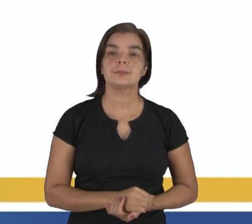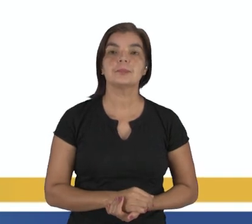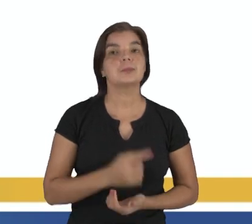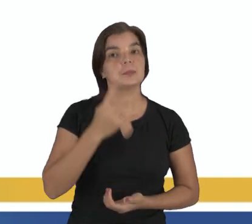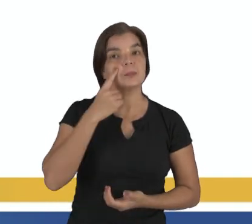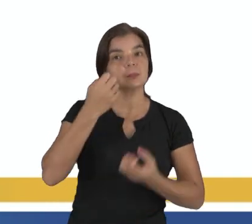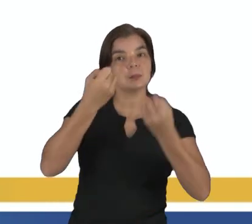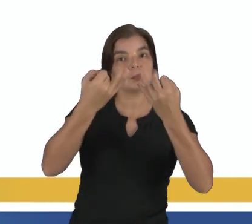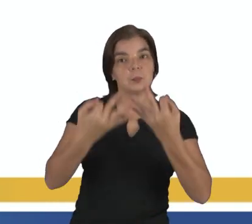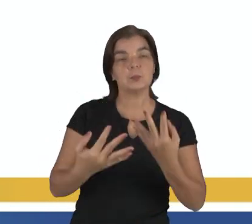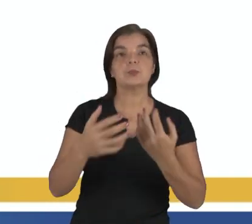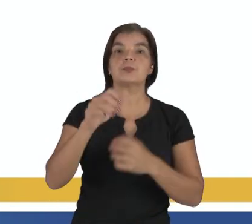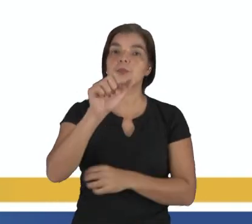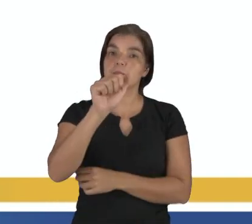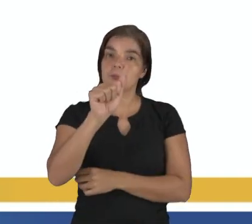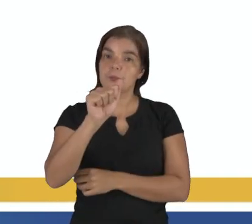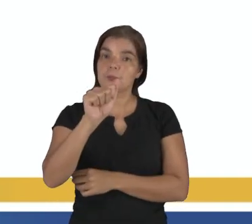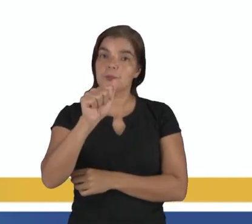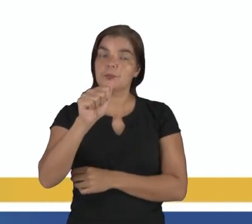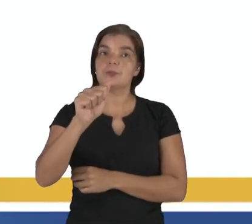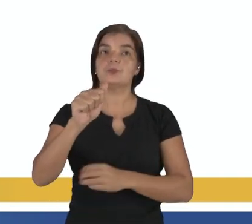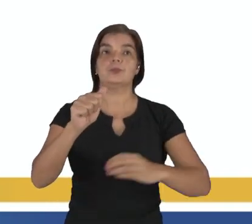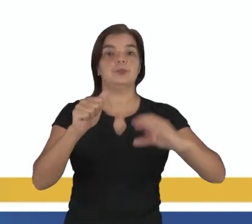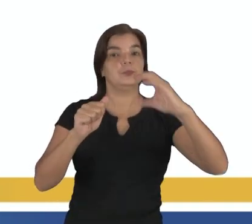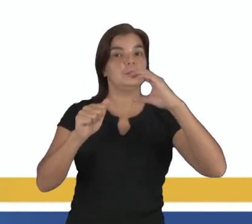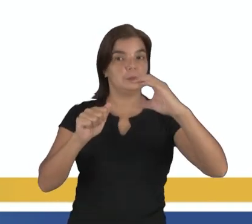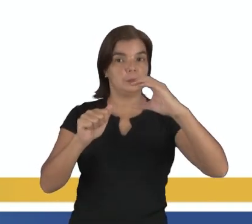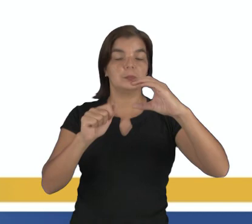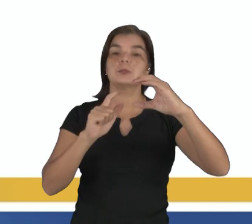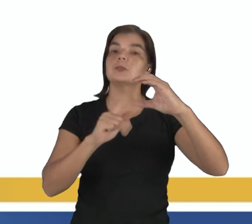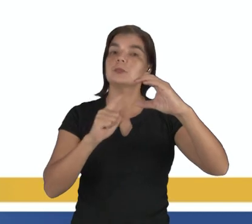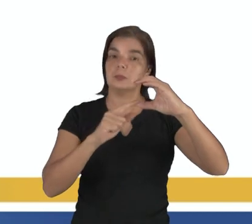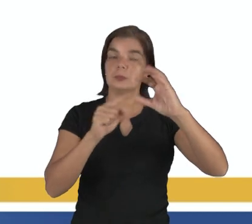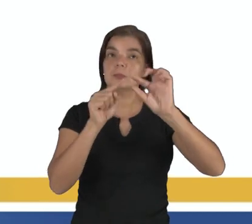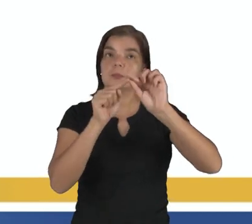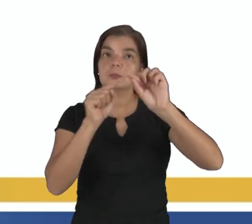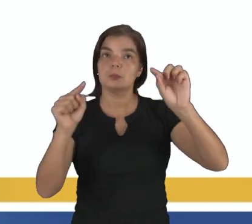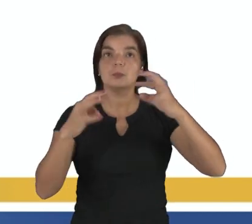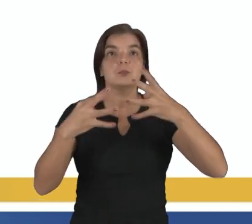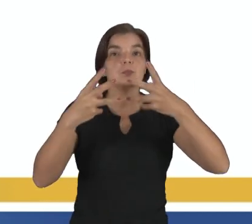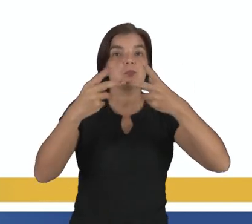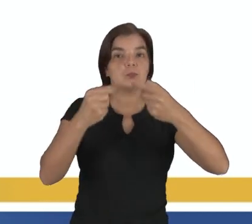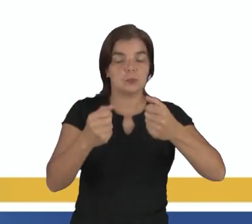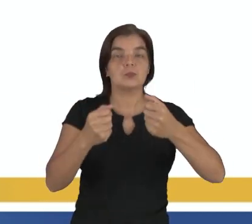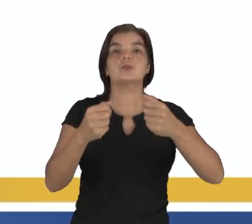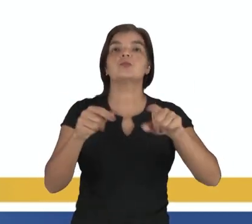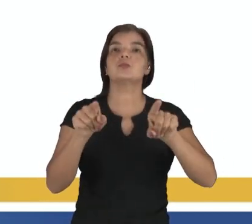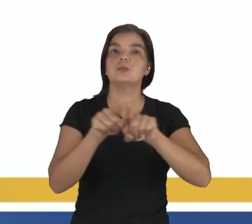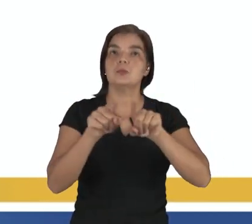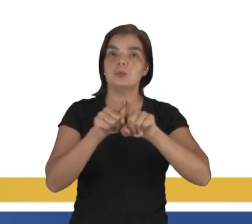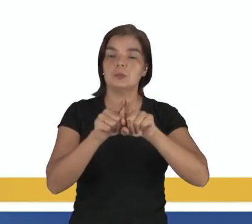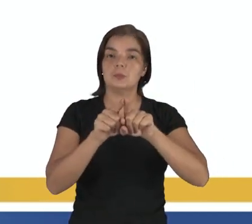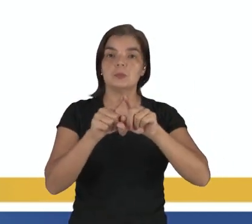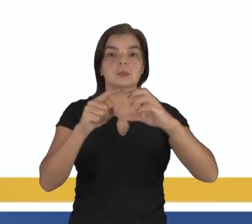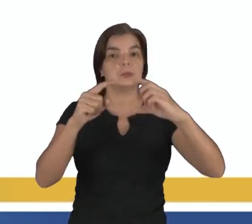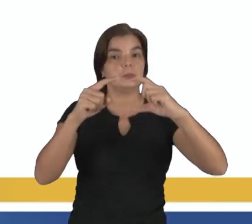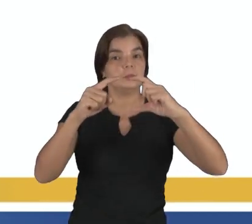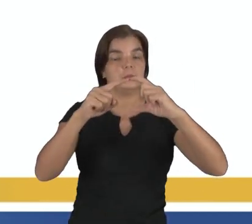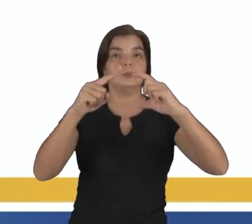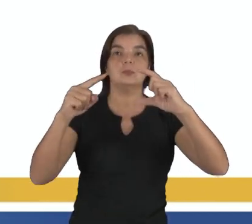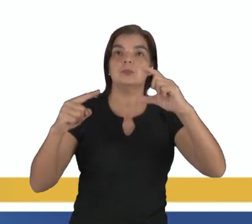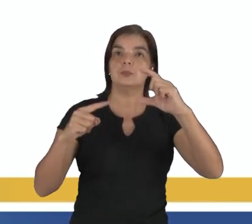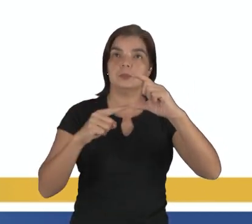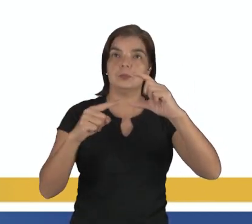Vamos falar agora da área do círculo. A área do círculo é a medida de toda a região delimitada